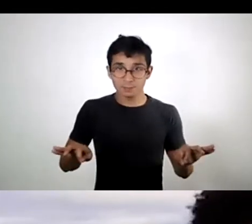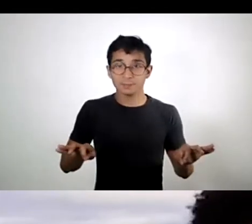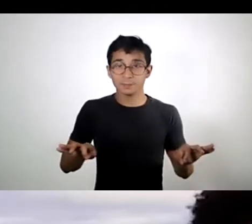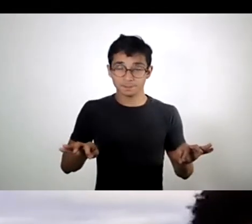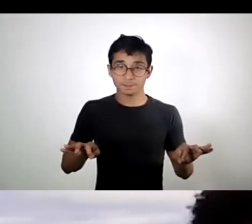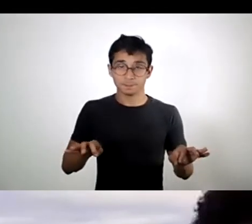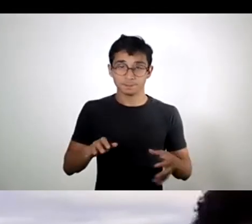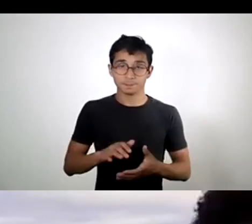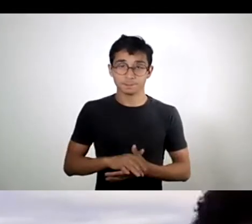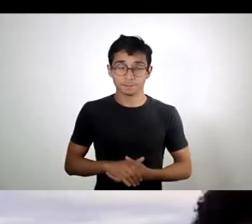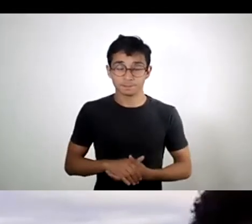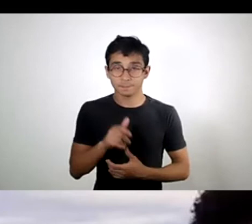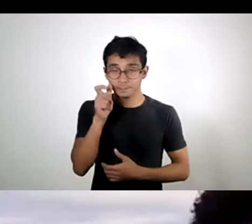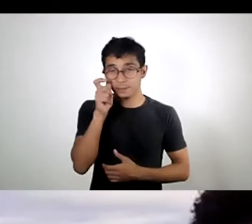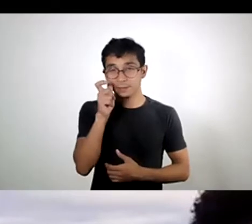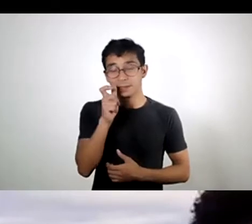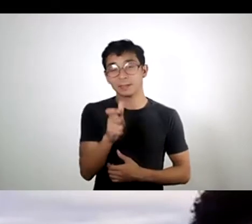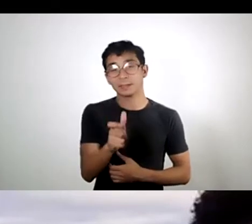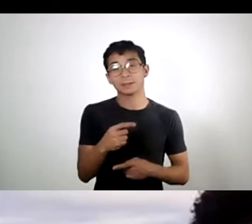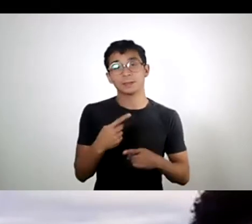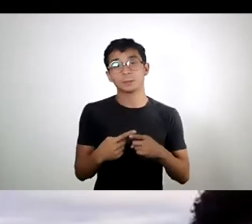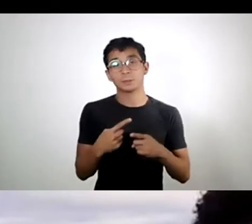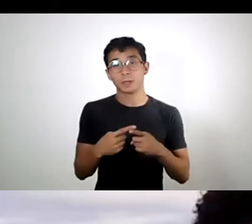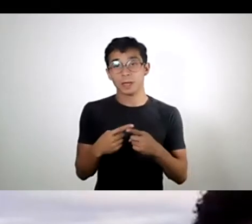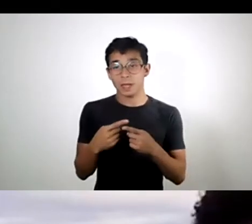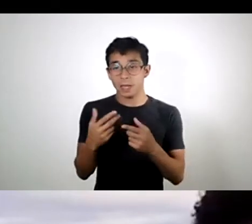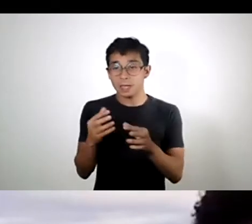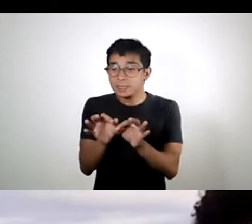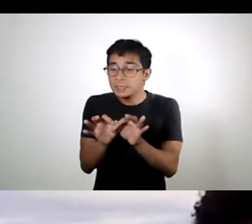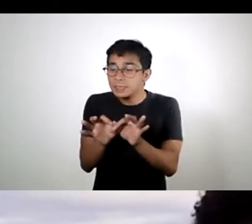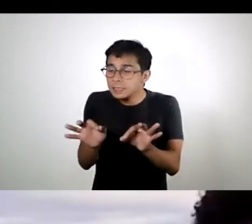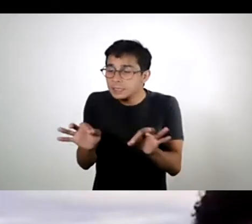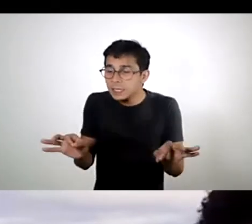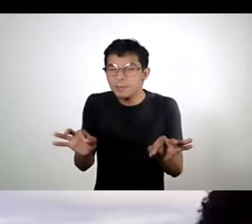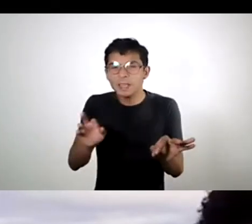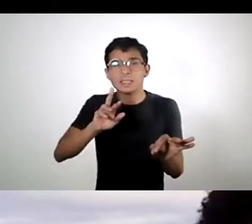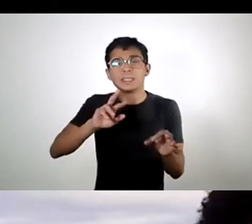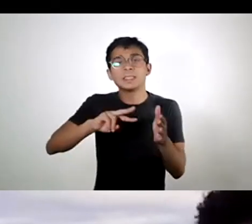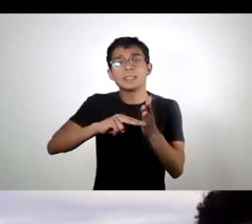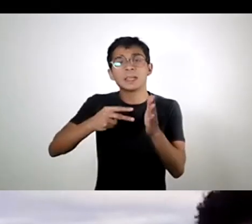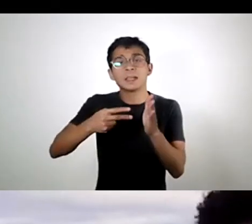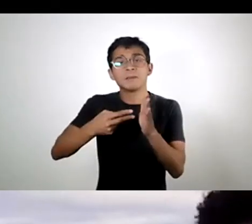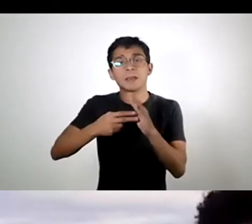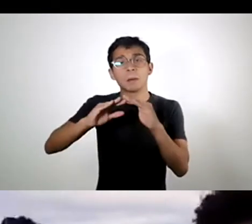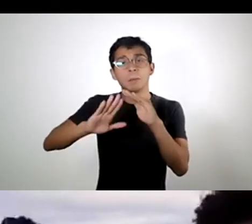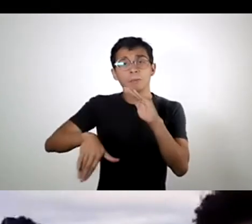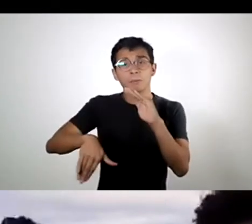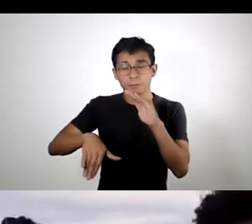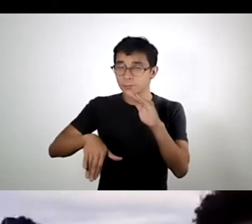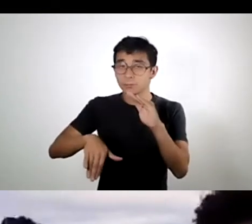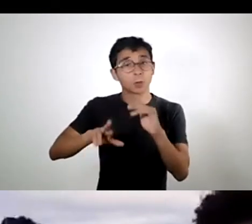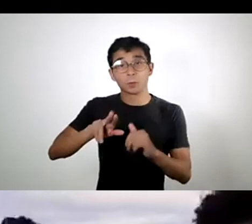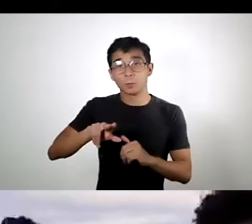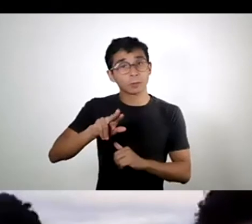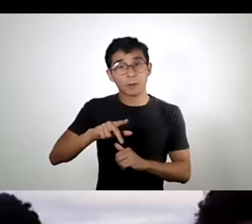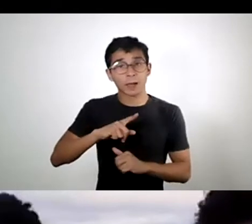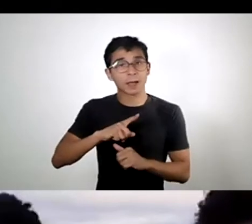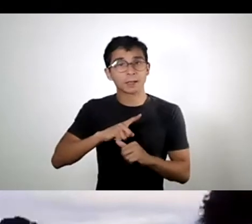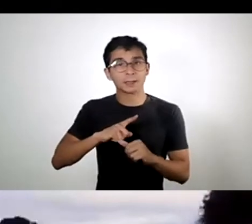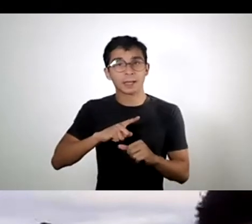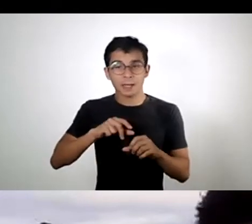interessante o fato de aquilo que é simples não é simplista. Por isso que é um sistema agrícola quilombola, no sentido